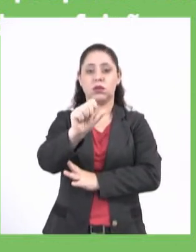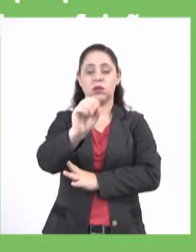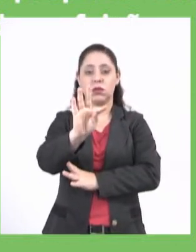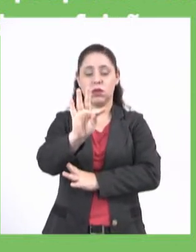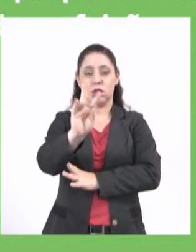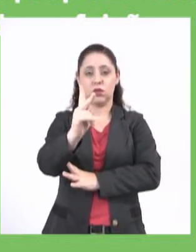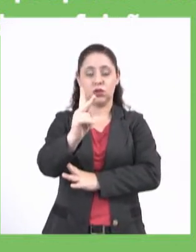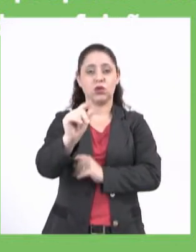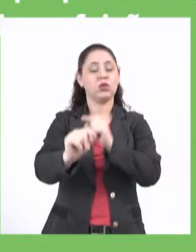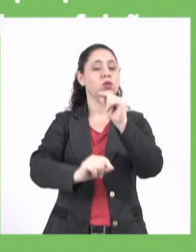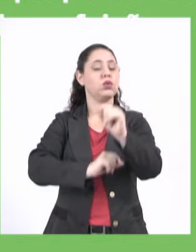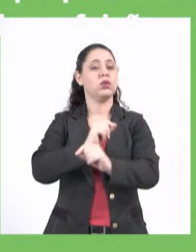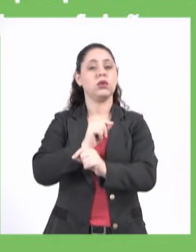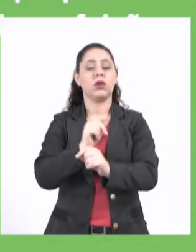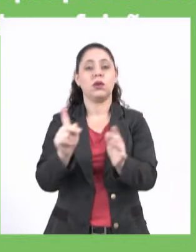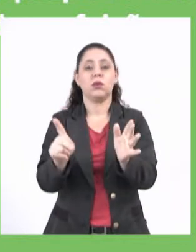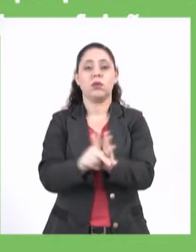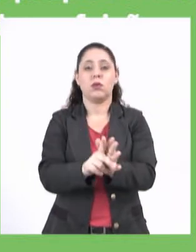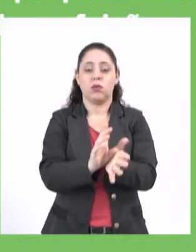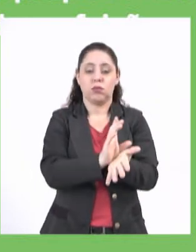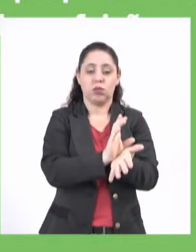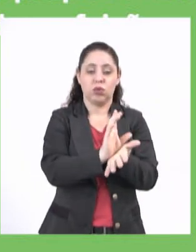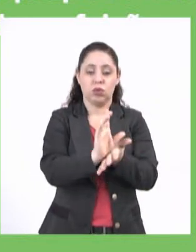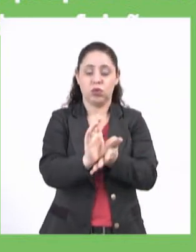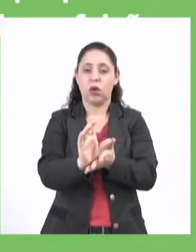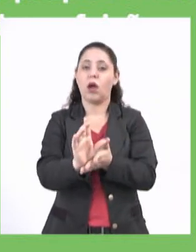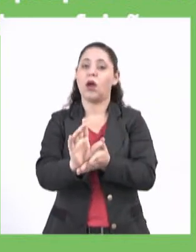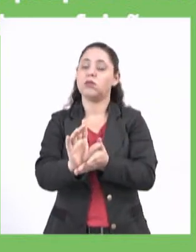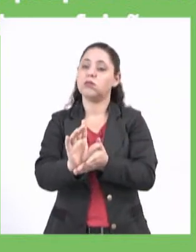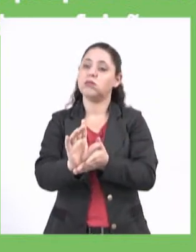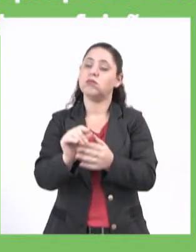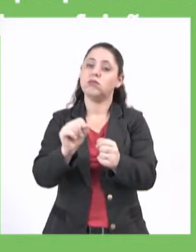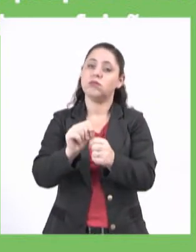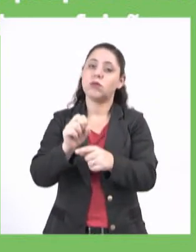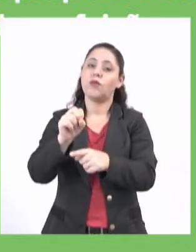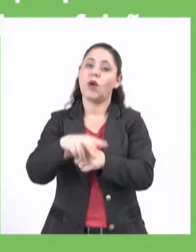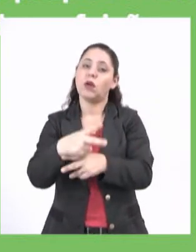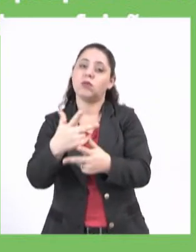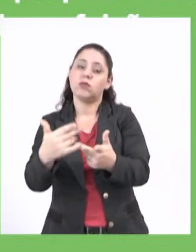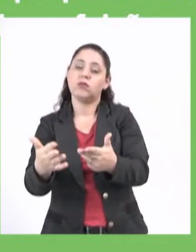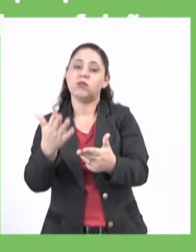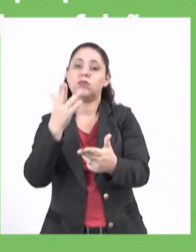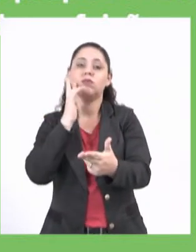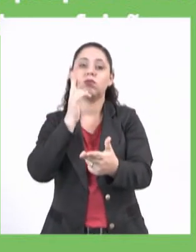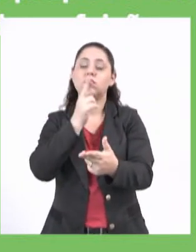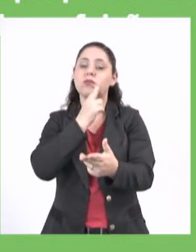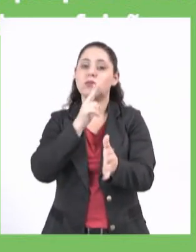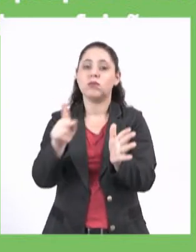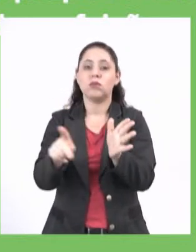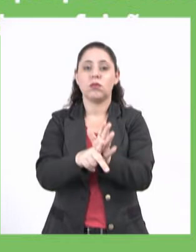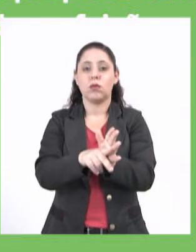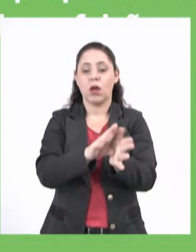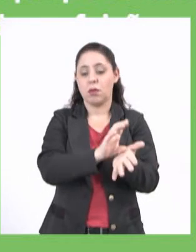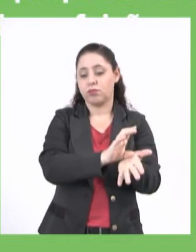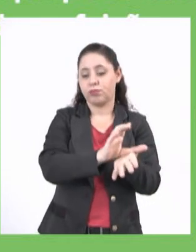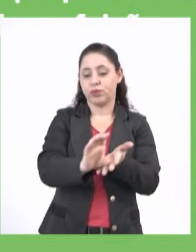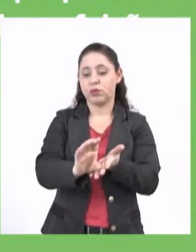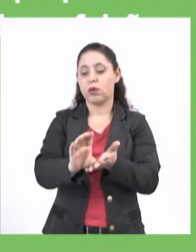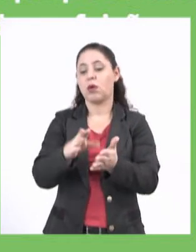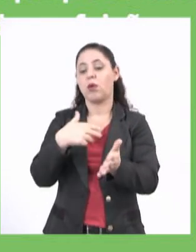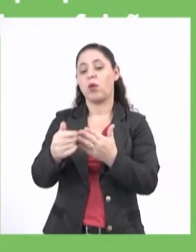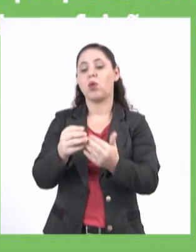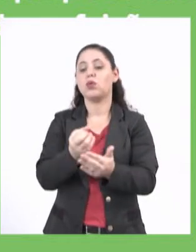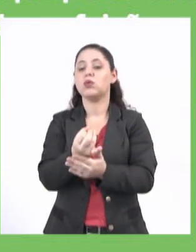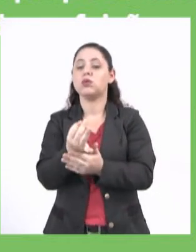repasse financeiro para o funcionamento do restaurante, né? E esse financiamento vai depender do número